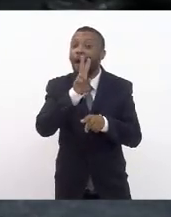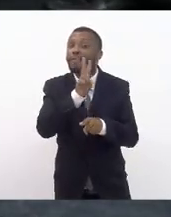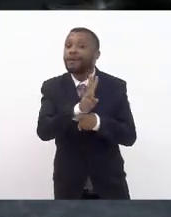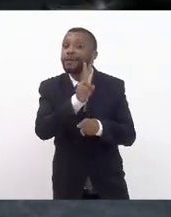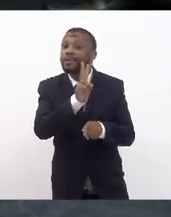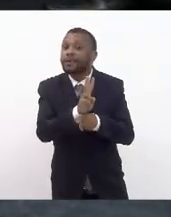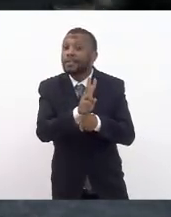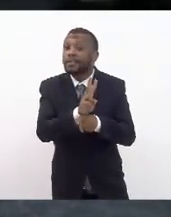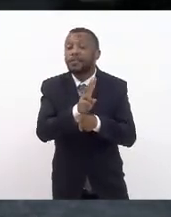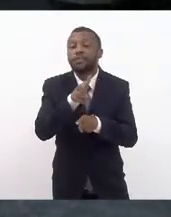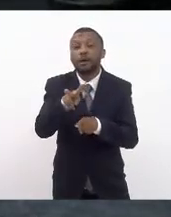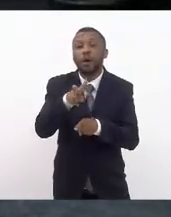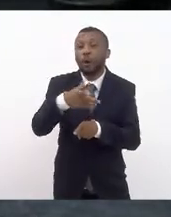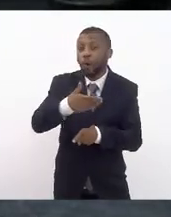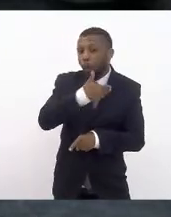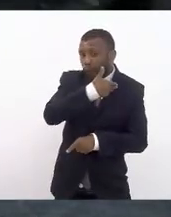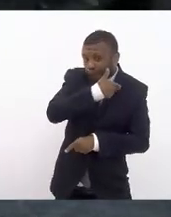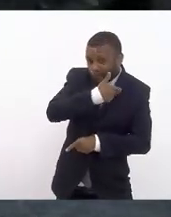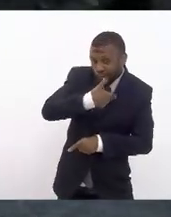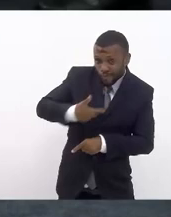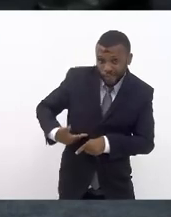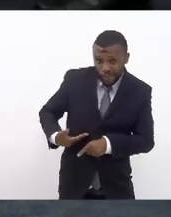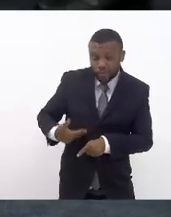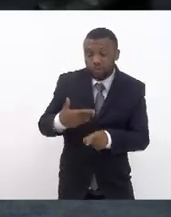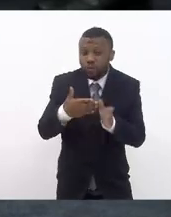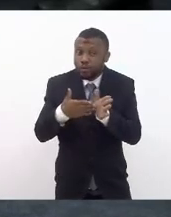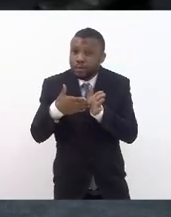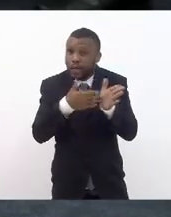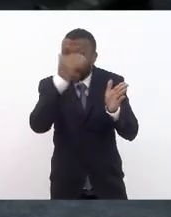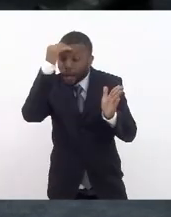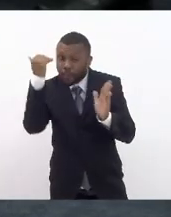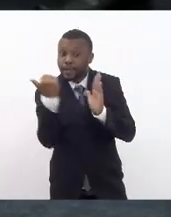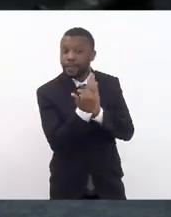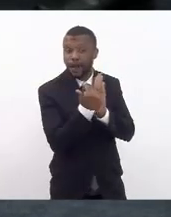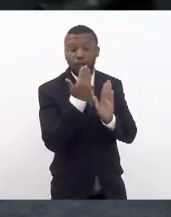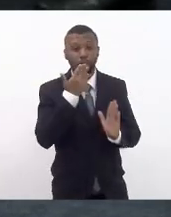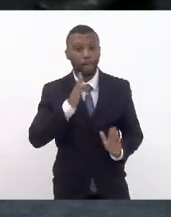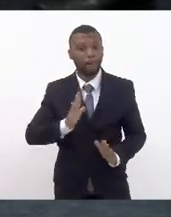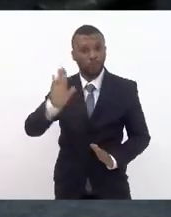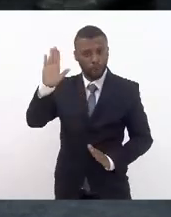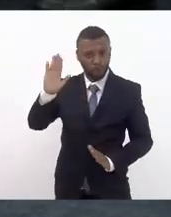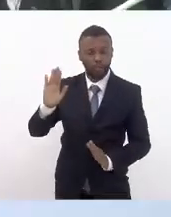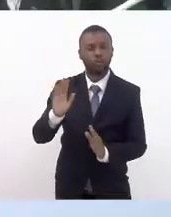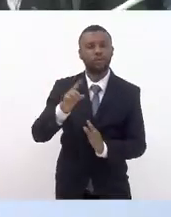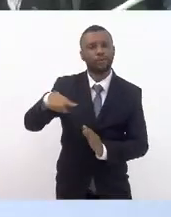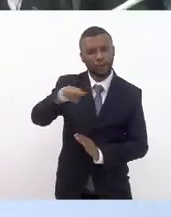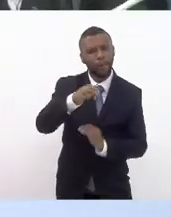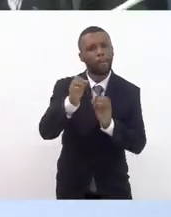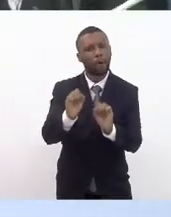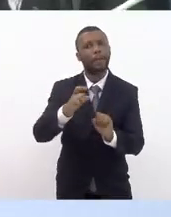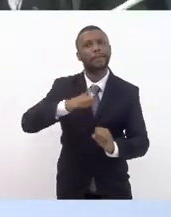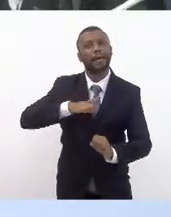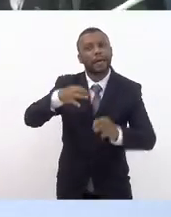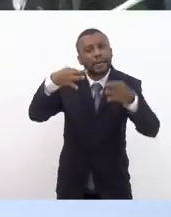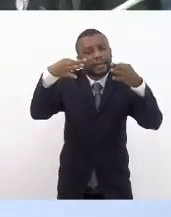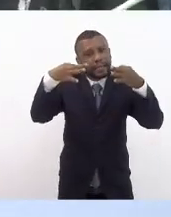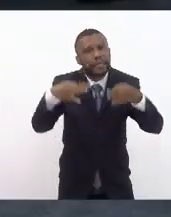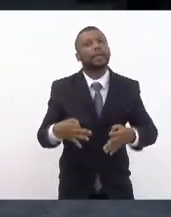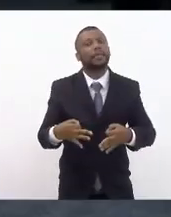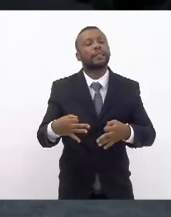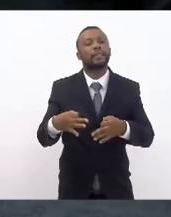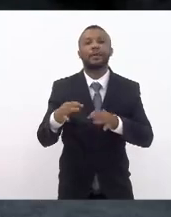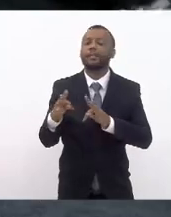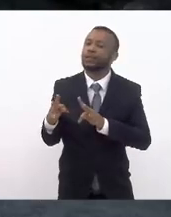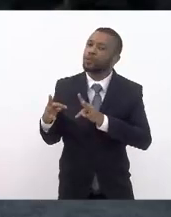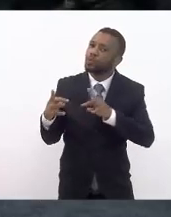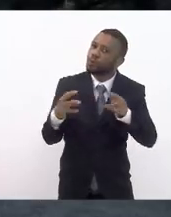governo cumprir aquilo que prometeu. E podem ter absoluta certeza que todos estarão